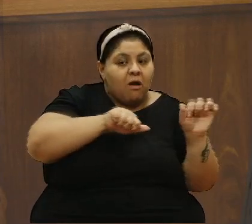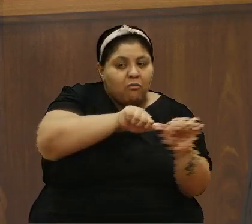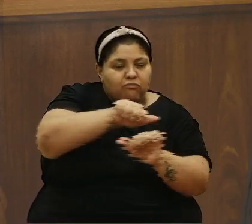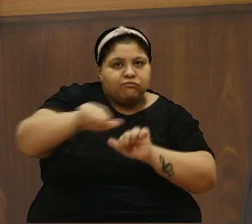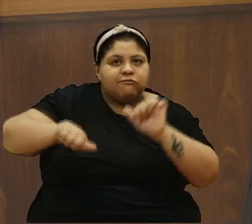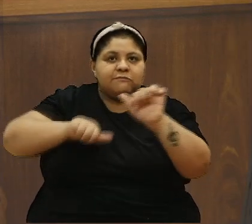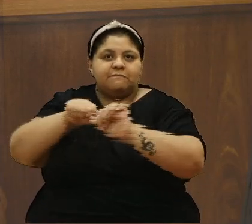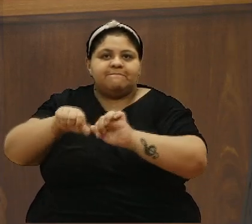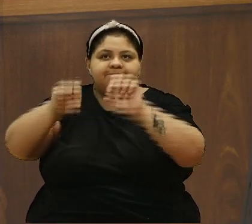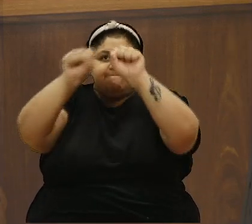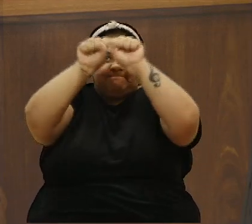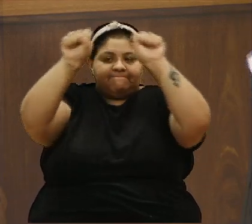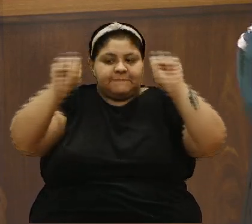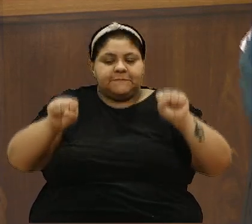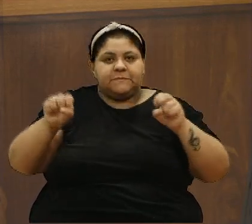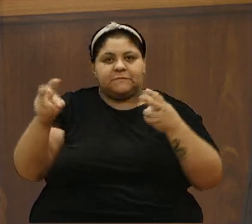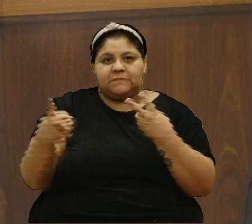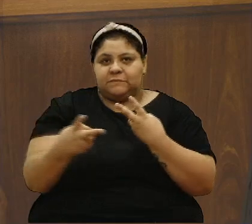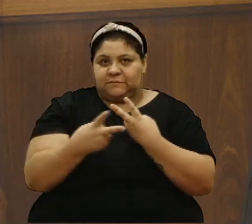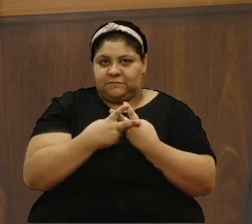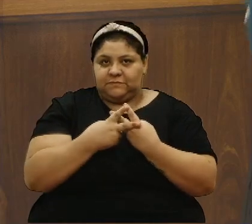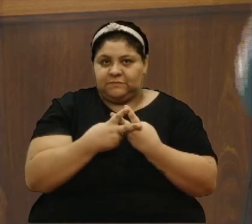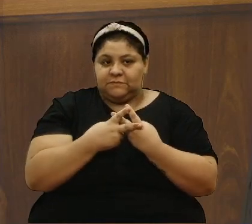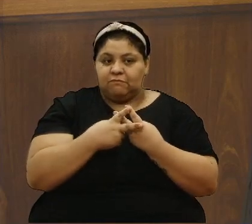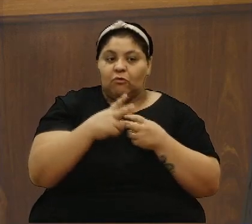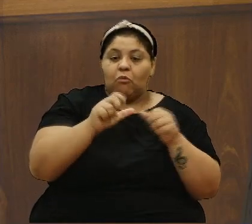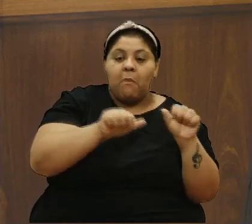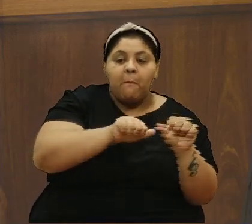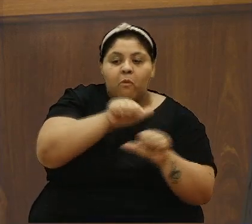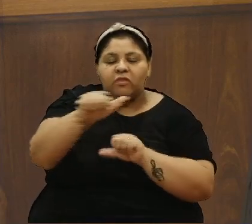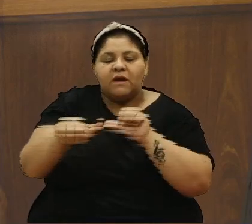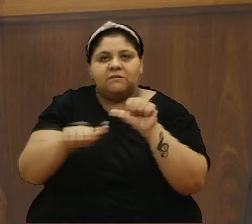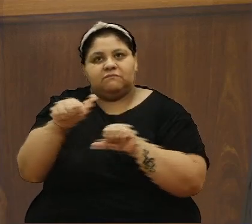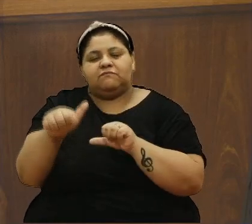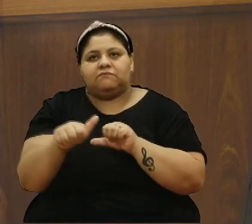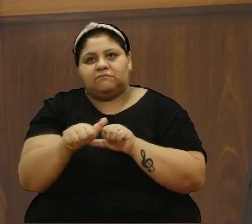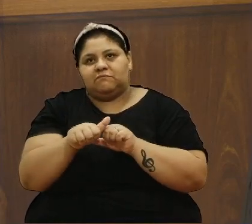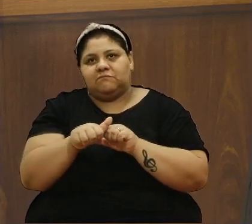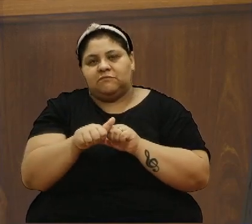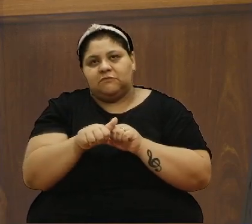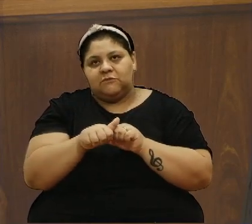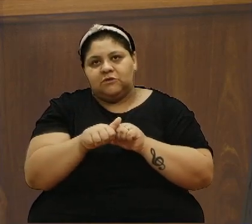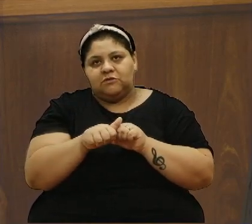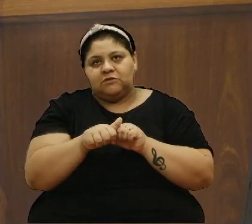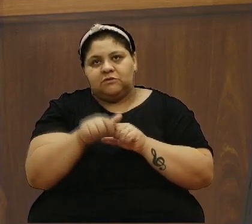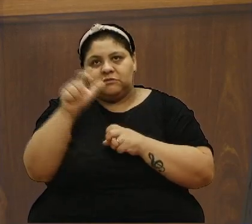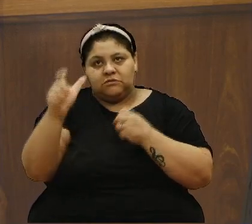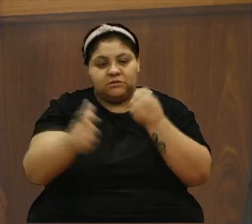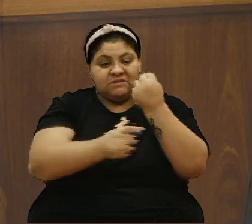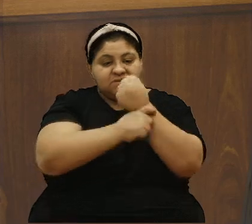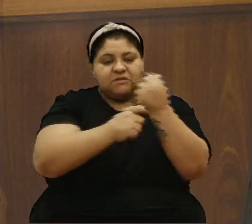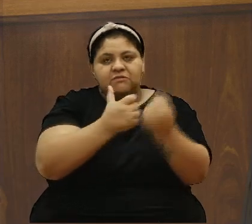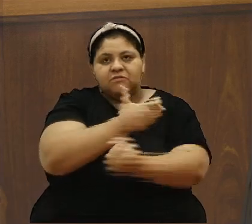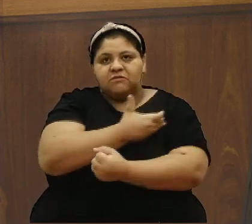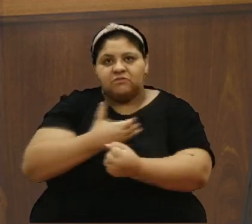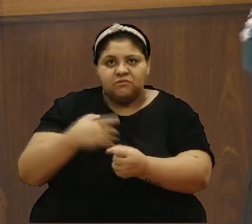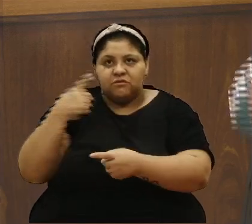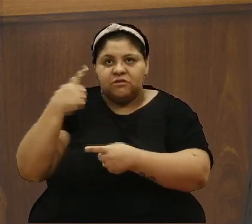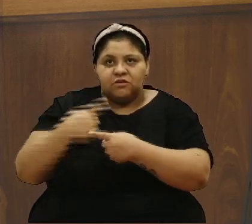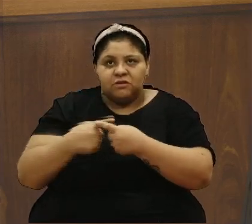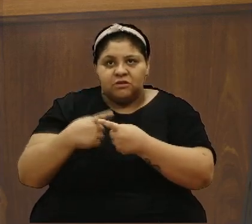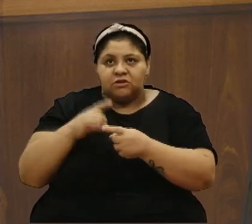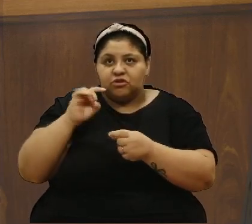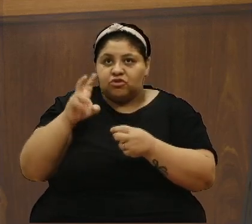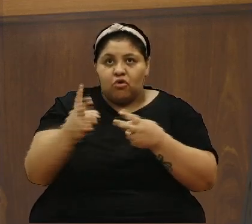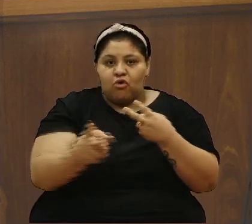nosso sistema prisional, de uma reorganização das questões da segurança pública, porque se só